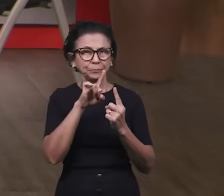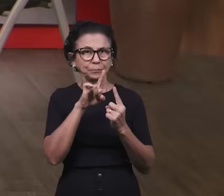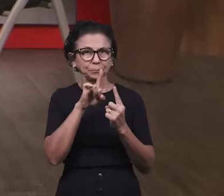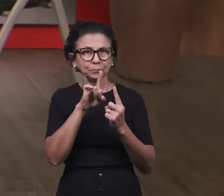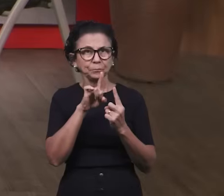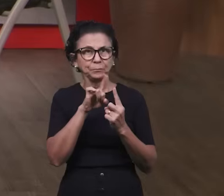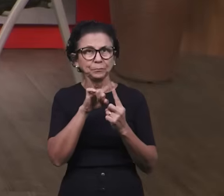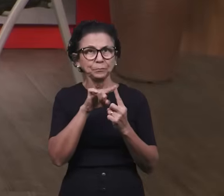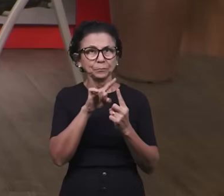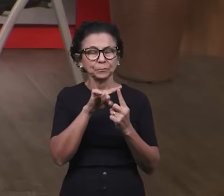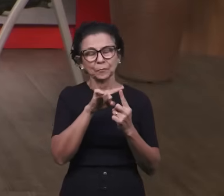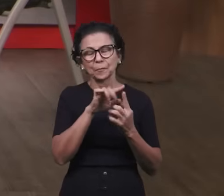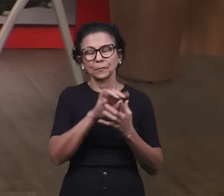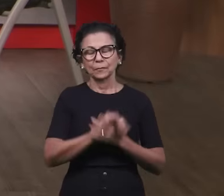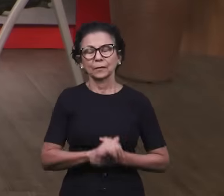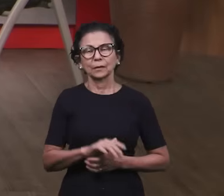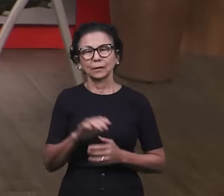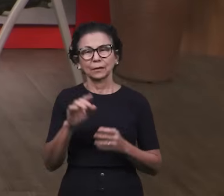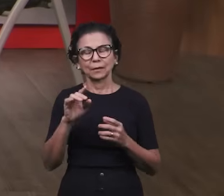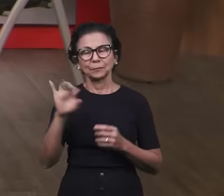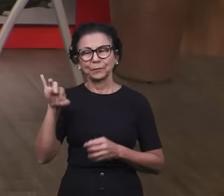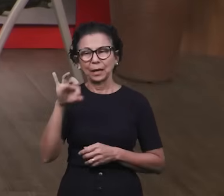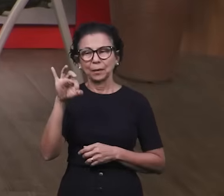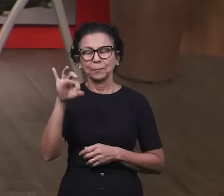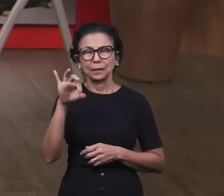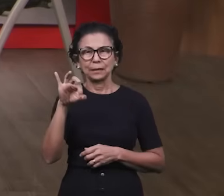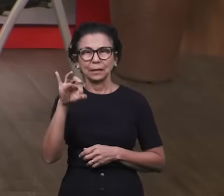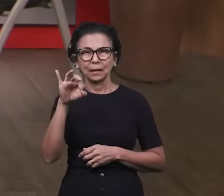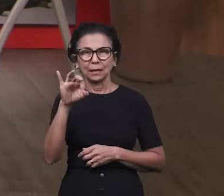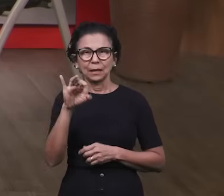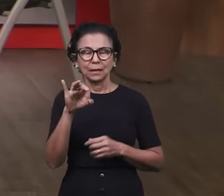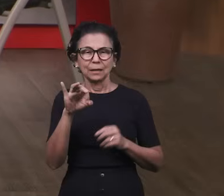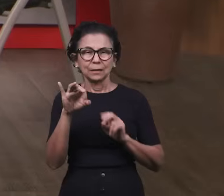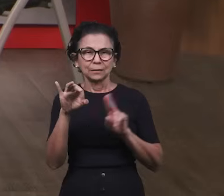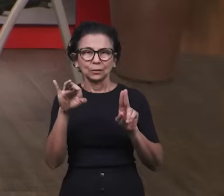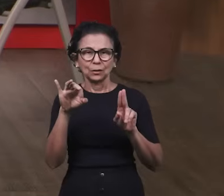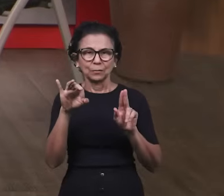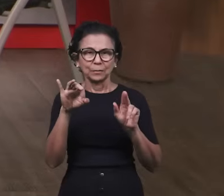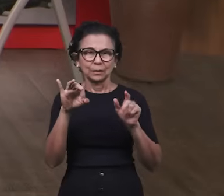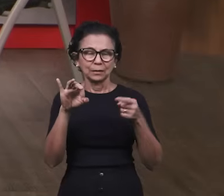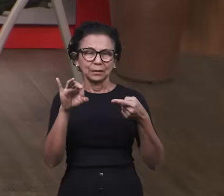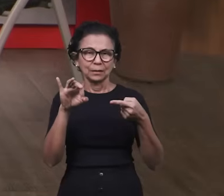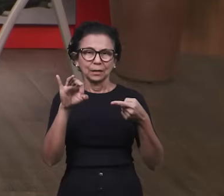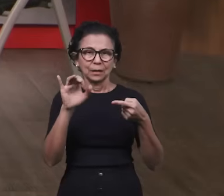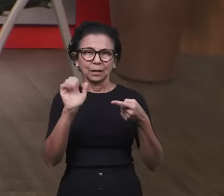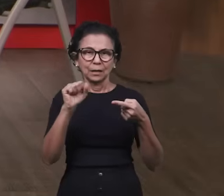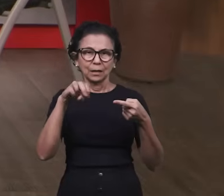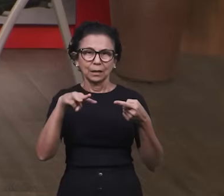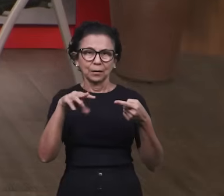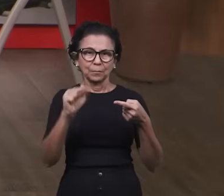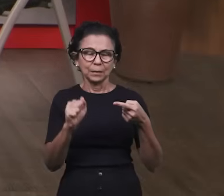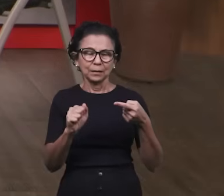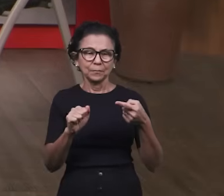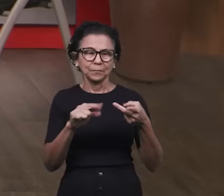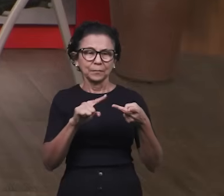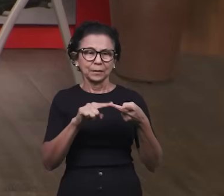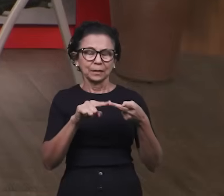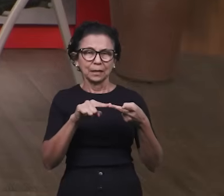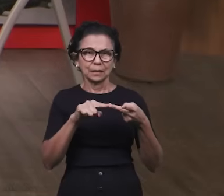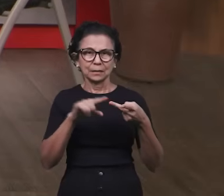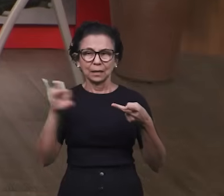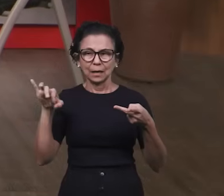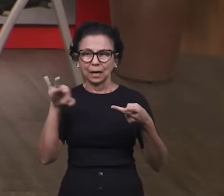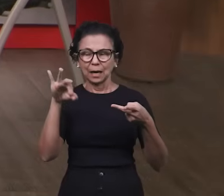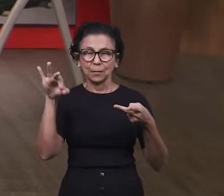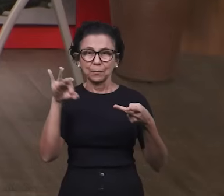desse processo, ela sente dentro da barriga dela, começa a sentir algo diferente dentro dela, porque está